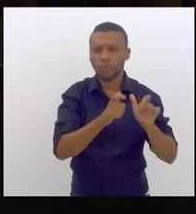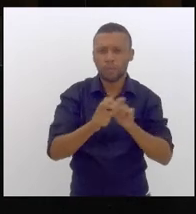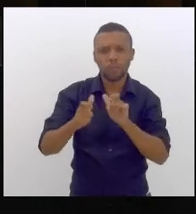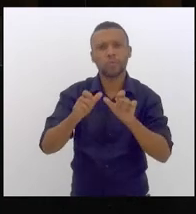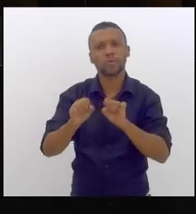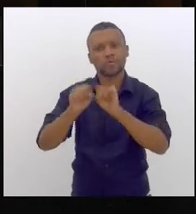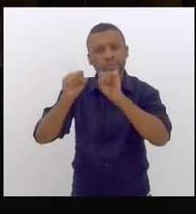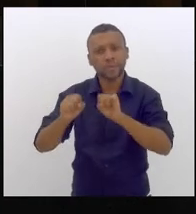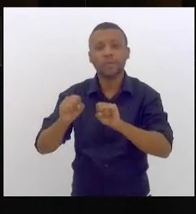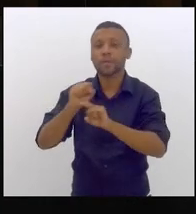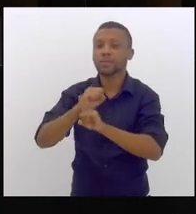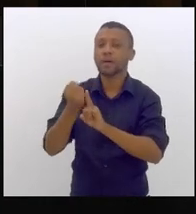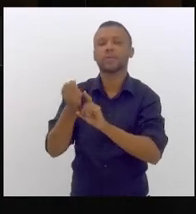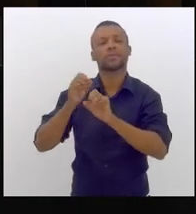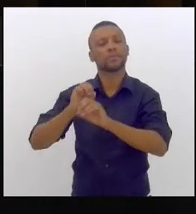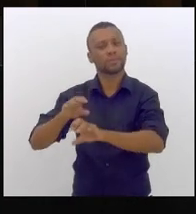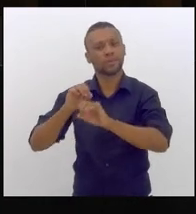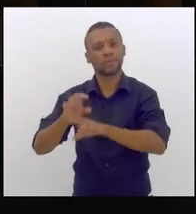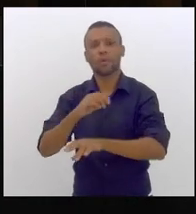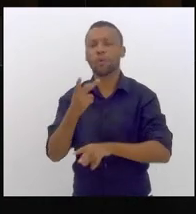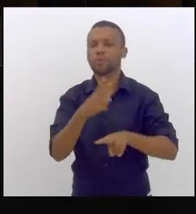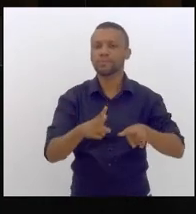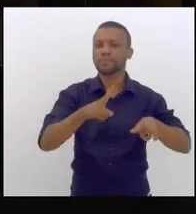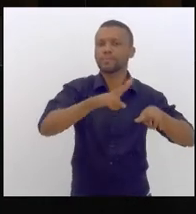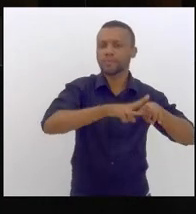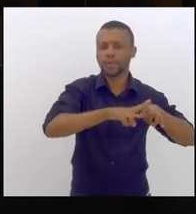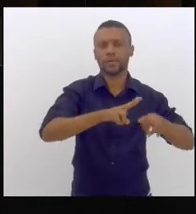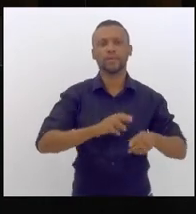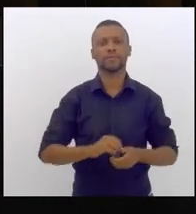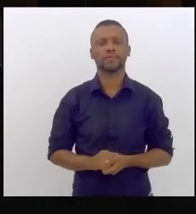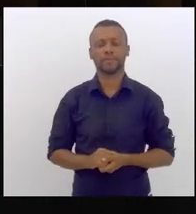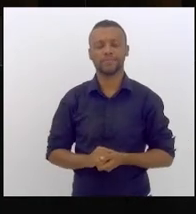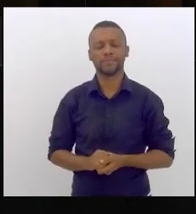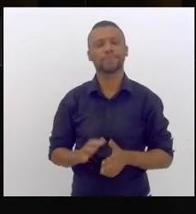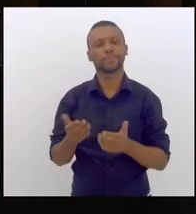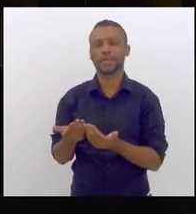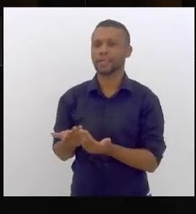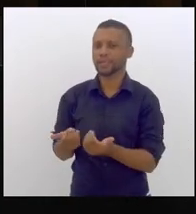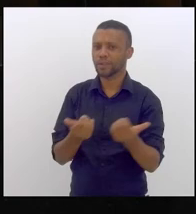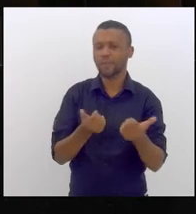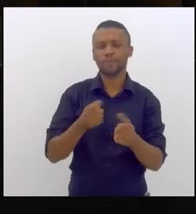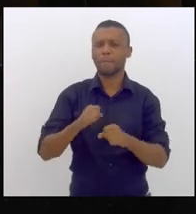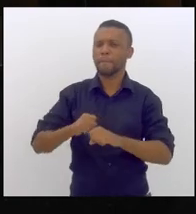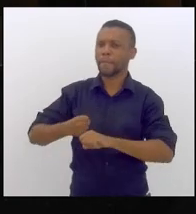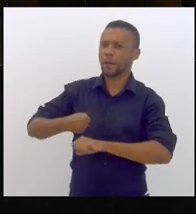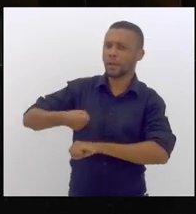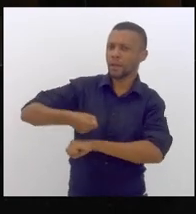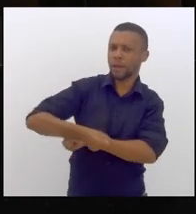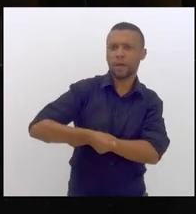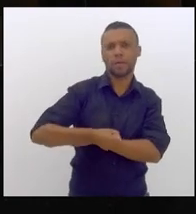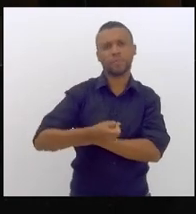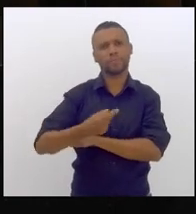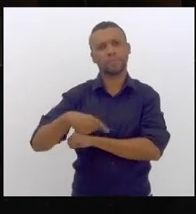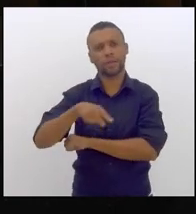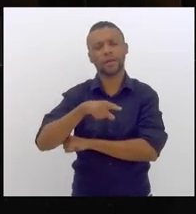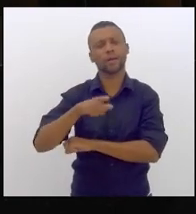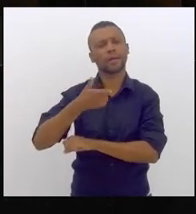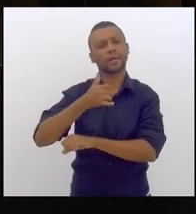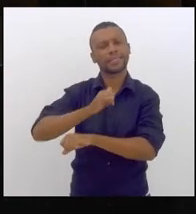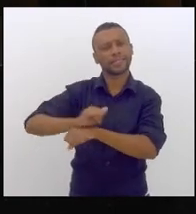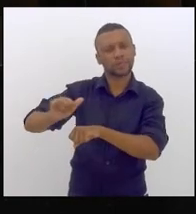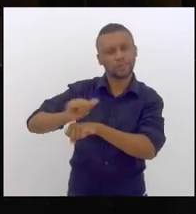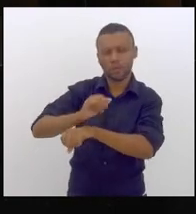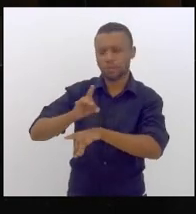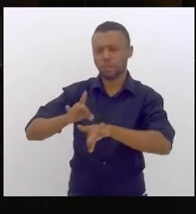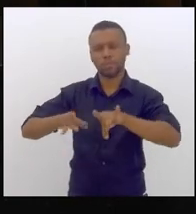sistema socioeducativo, seja no sistema prisional. Então, esses jovens são massacrados pela própria instrumentalização